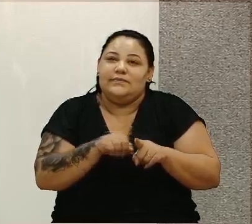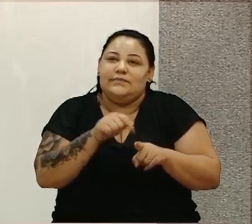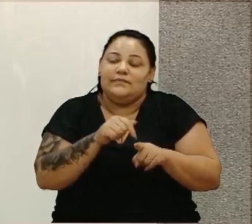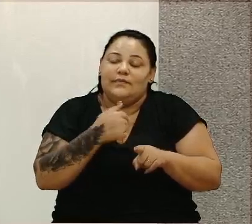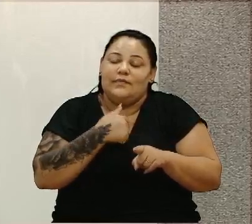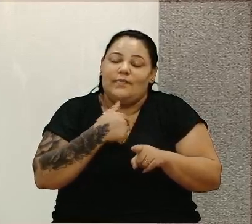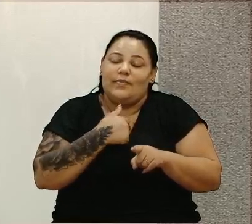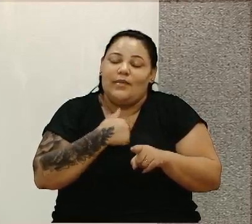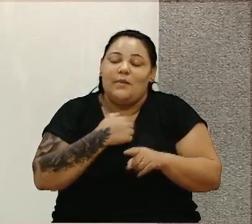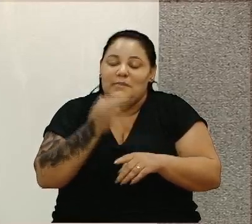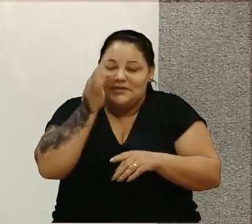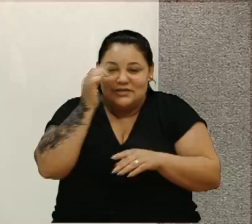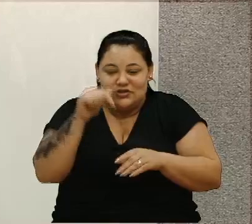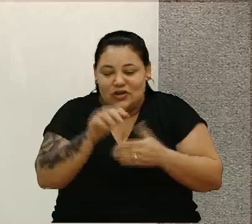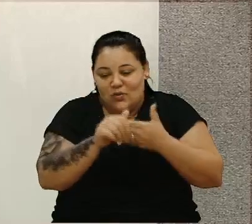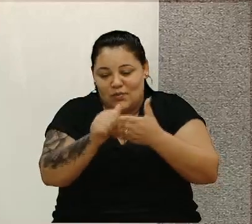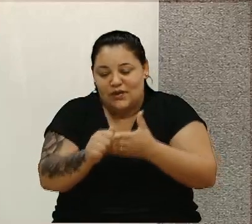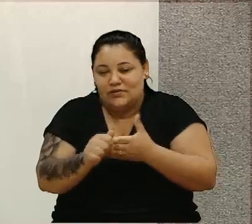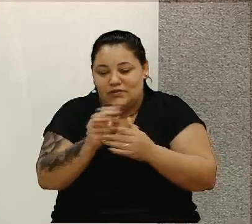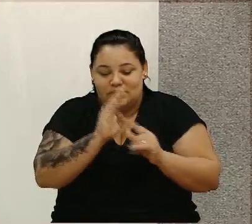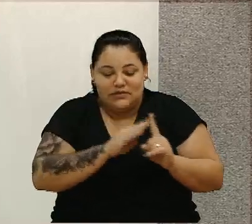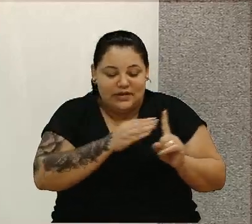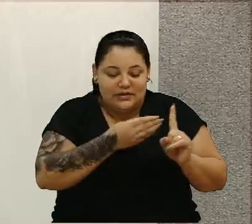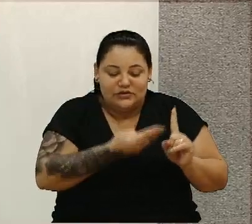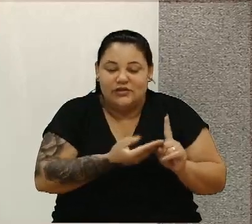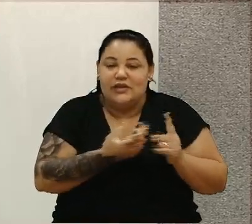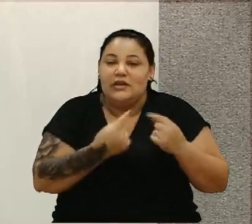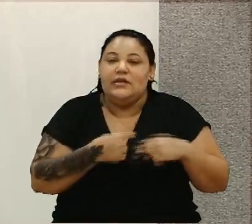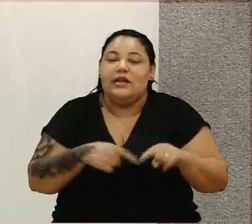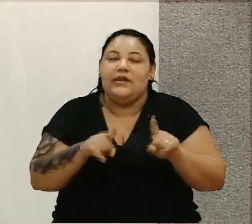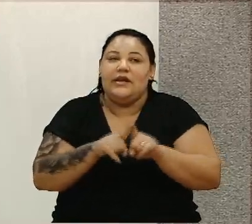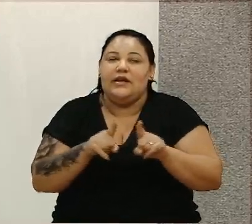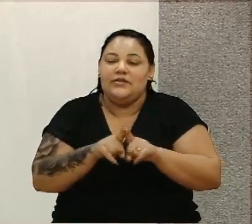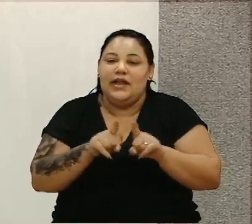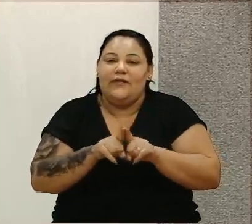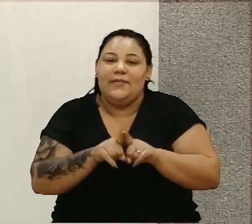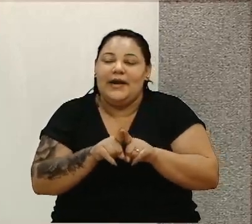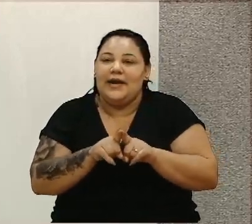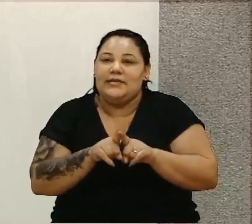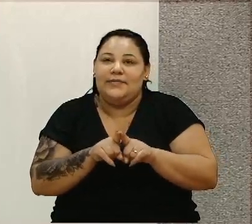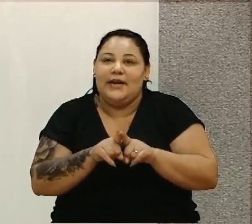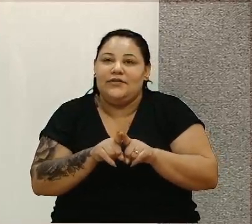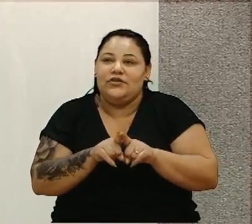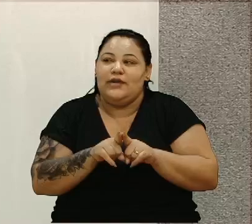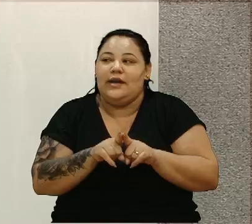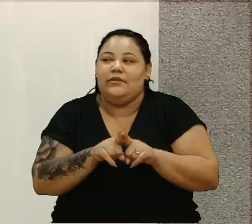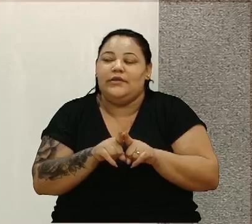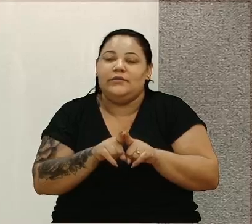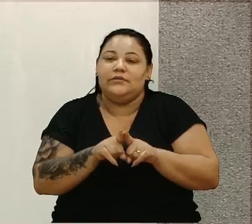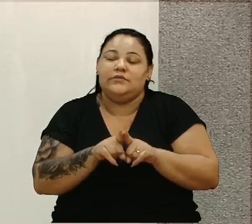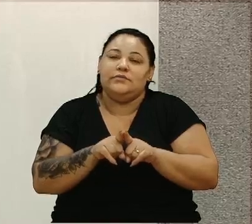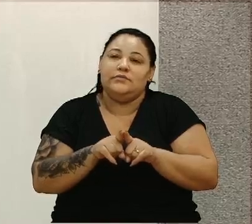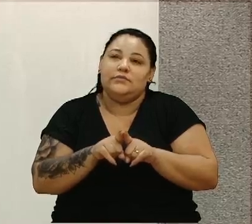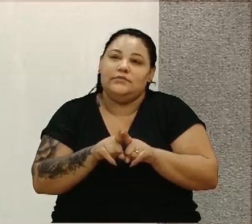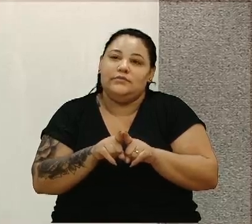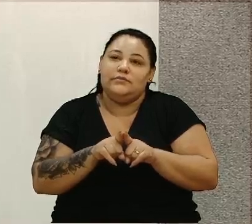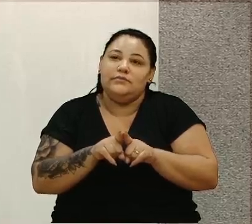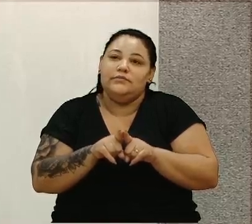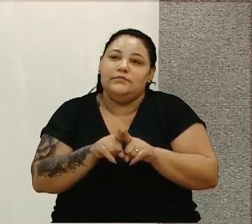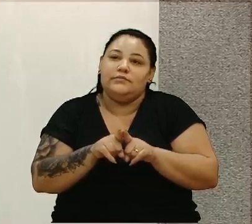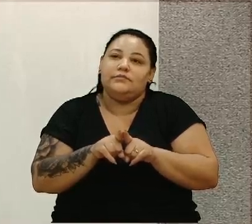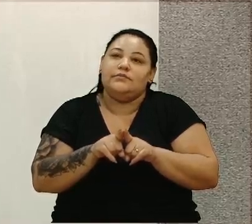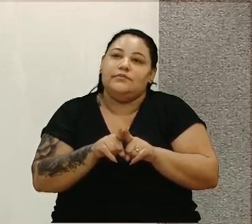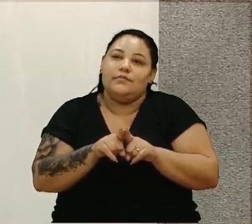aqui prestigiando, porque eu acho que é importante, vereador, e quando o senhor traz esse assunto aqui, é justamente na linha daquilo que nós viemos falando aqui nessa casa, né? Os evangélicos,